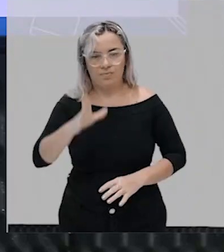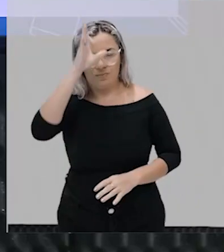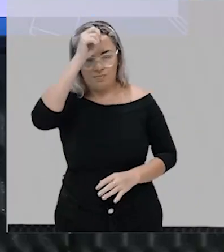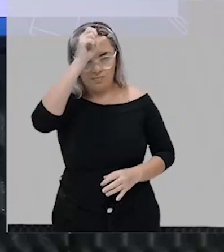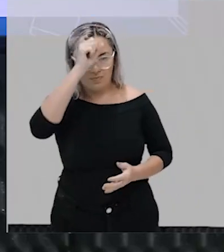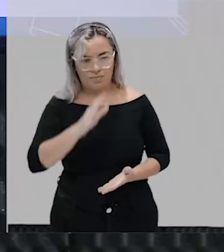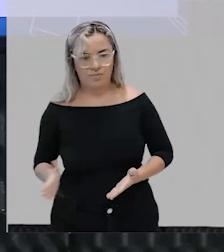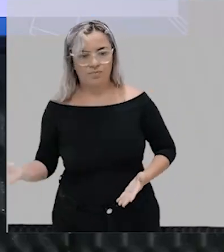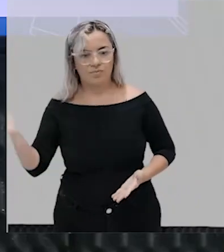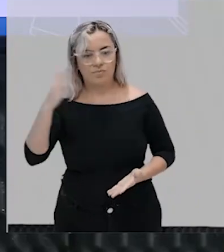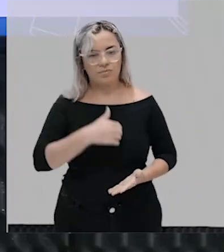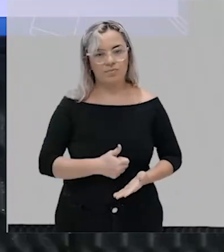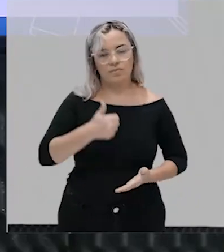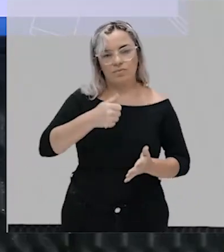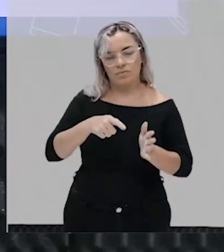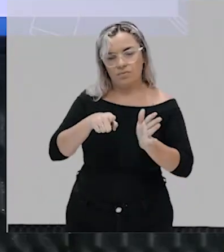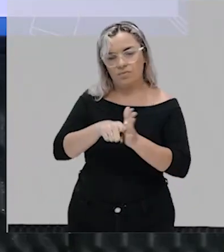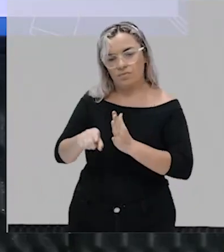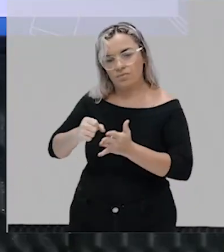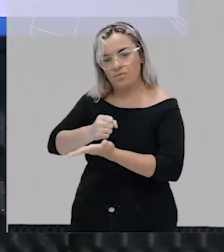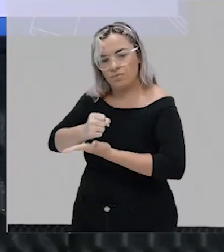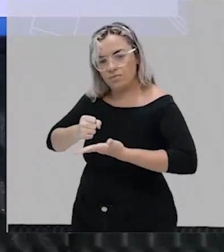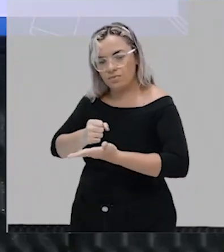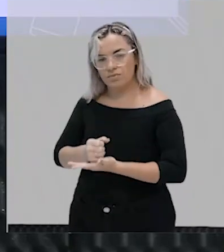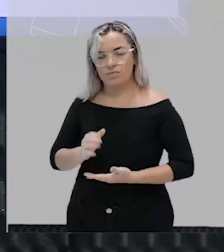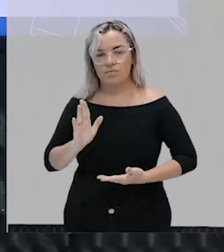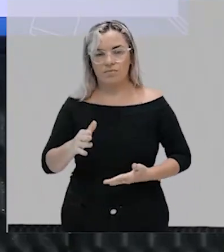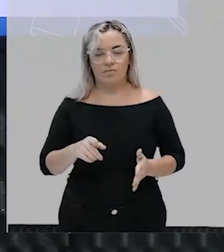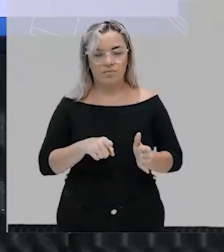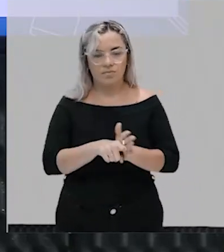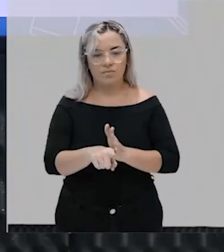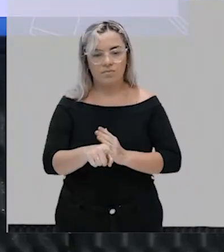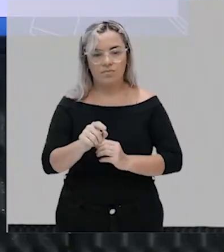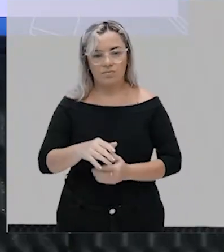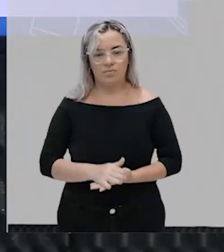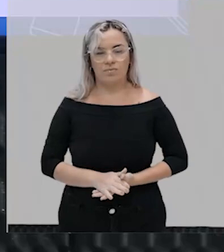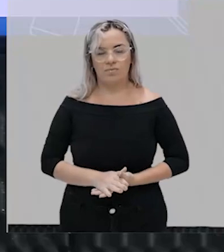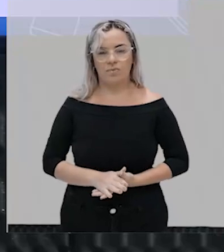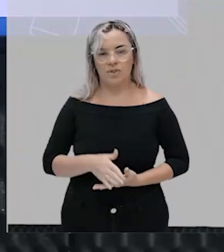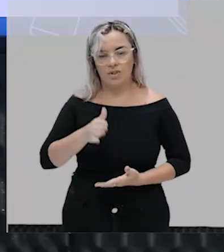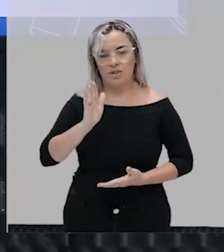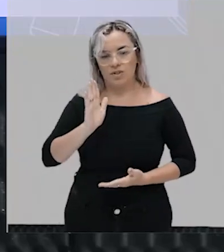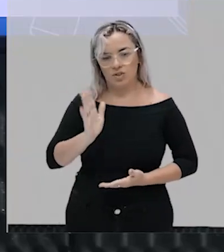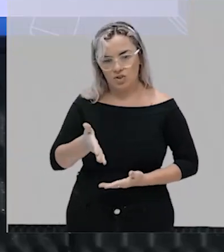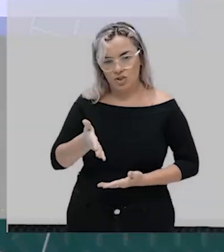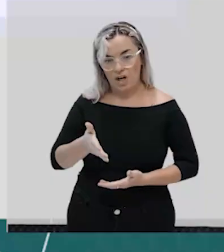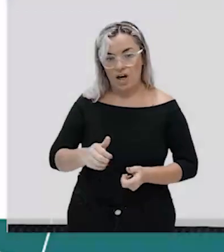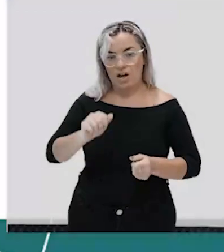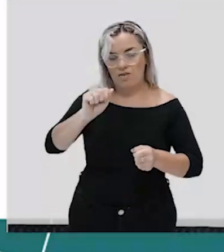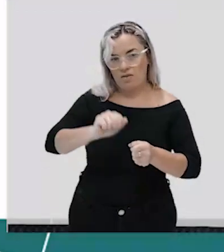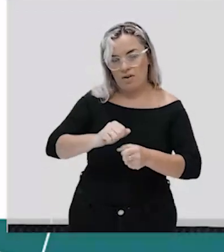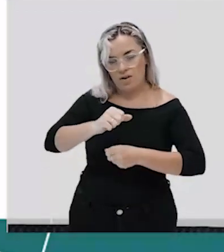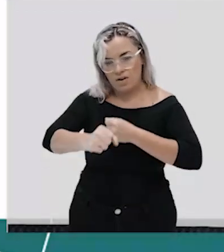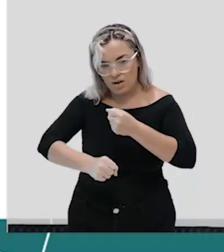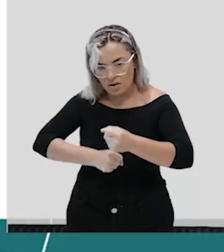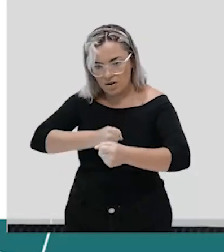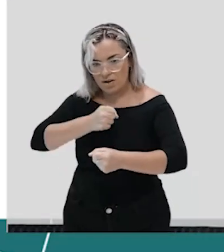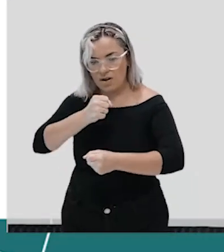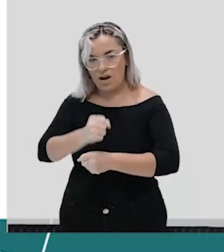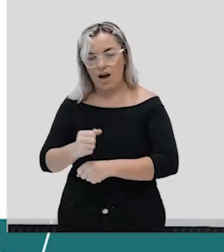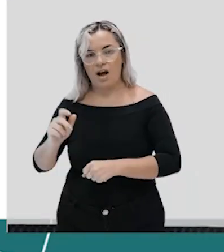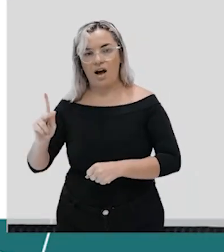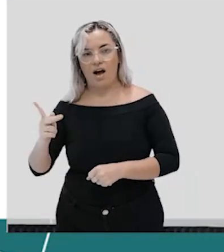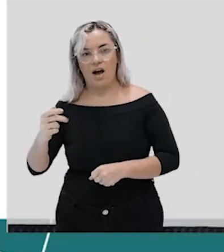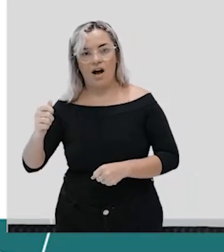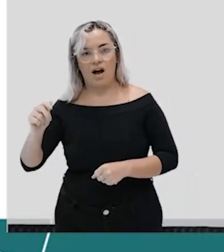questão bem básica aqui, ó. Aí você vai completar com o verbo fazer, anos, depois o verbo